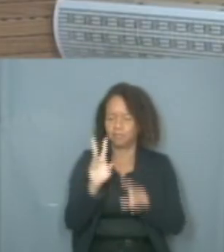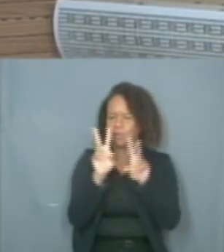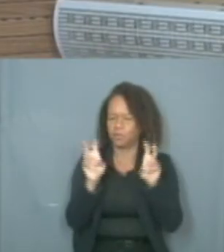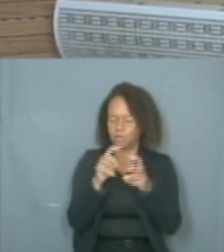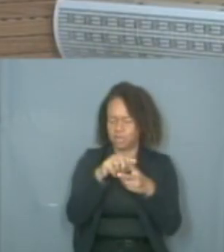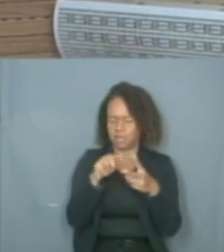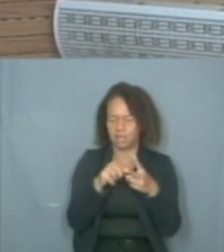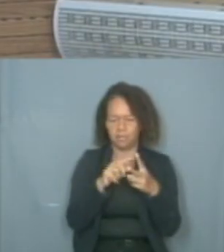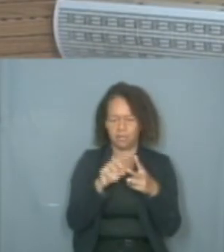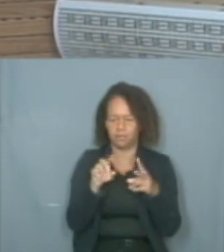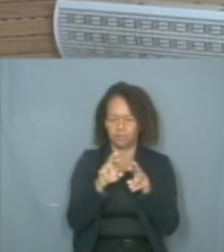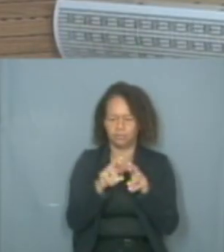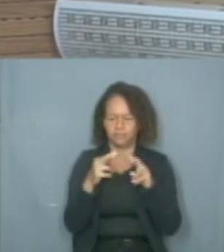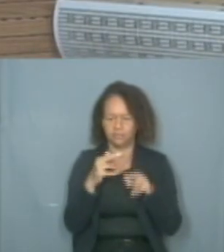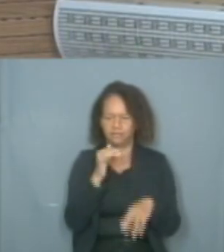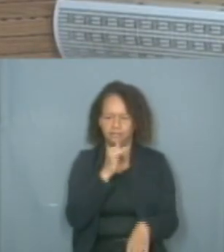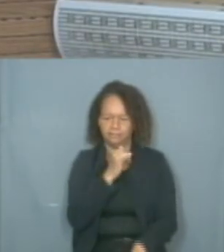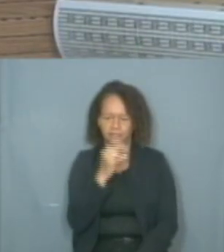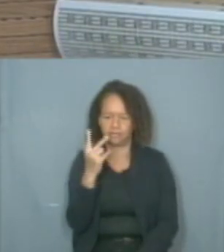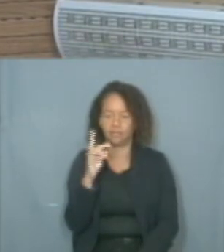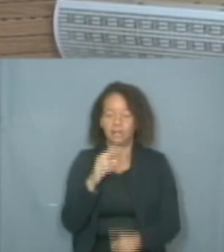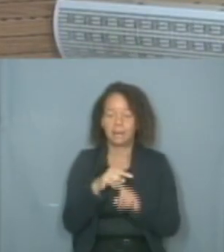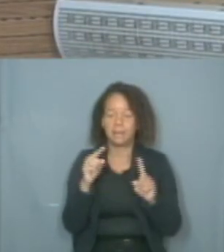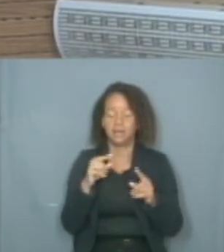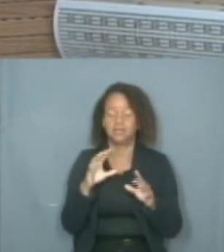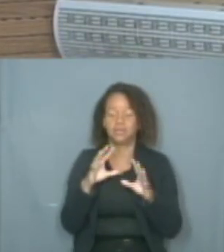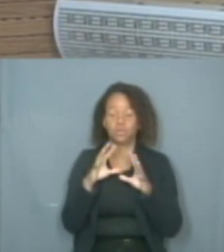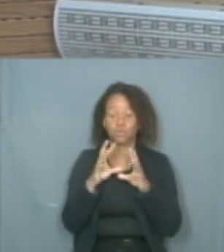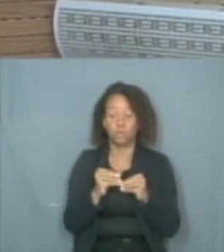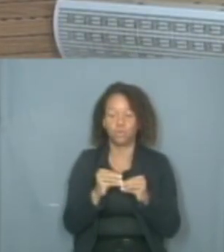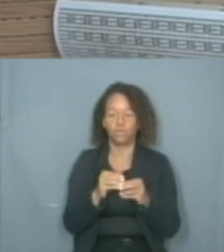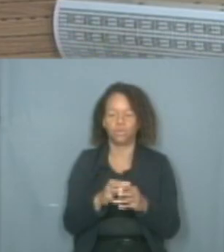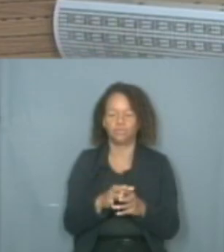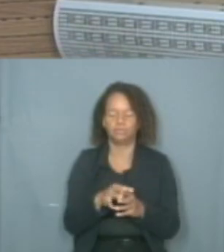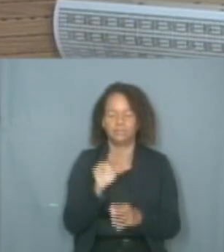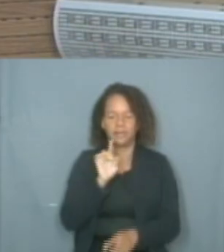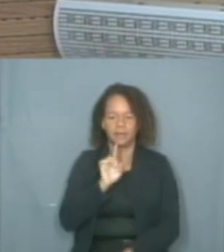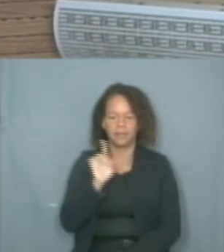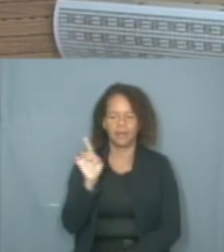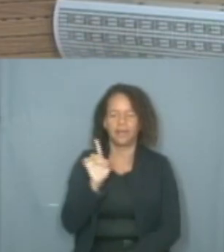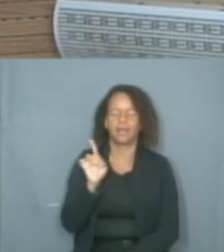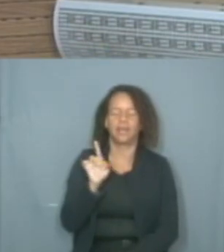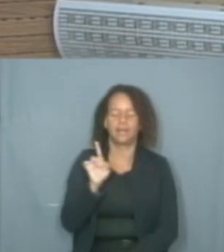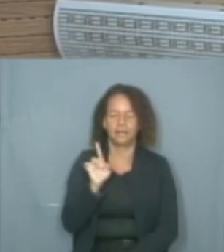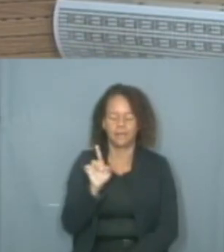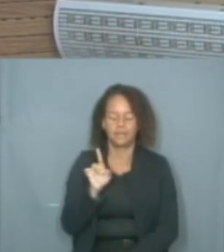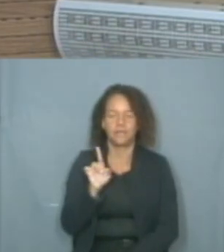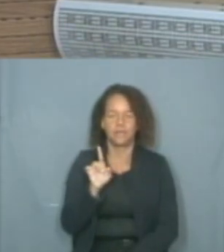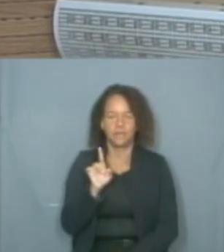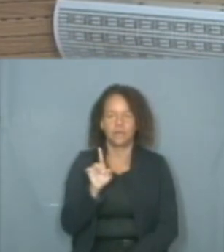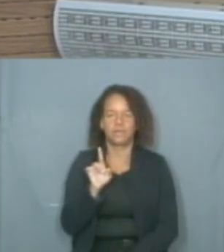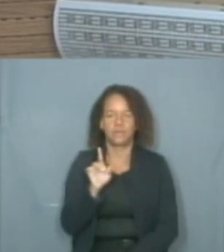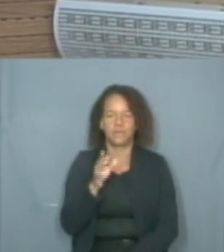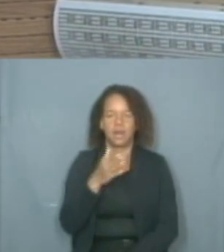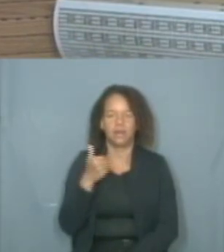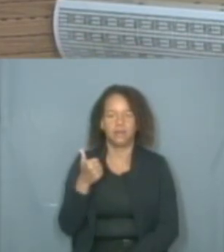questão do vazamento de corrente de energia, mas tem tudo a ver, que é a questão da qualidade